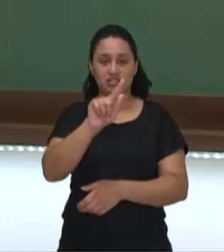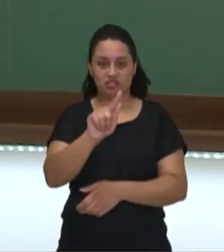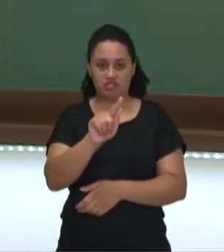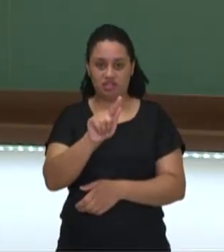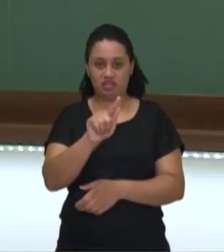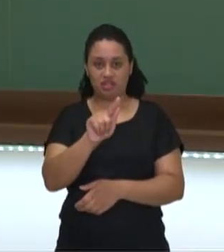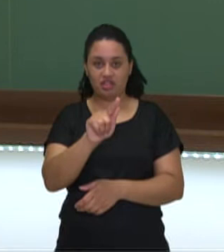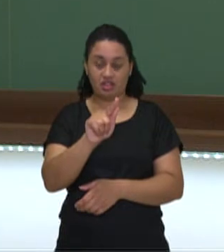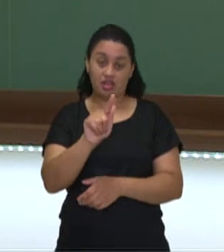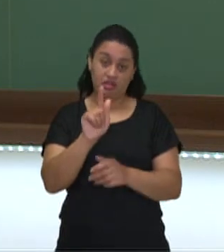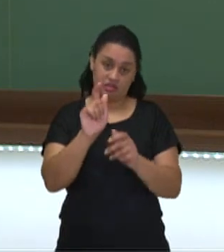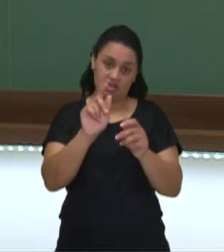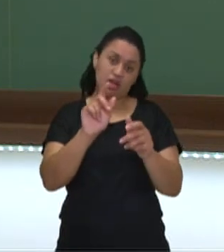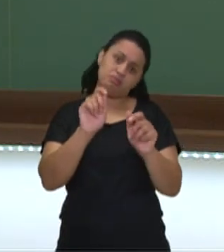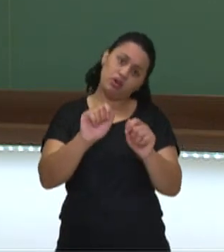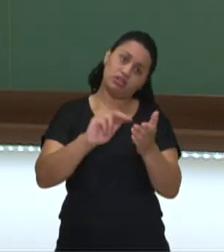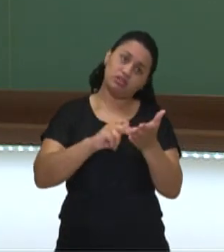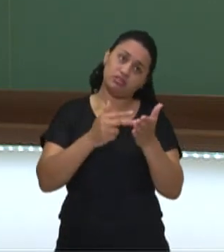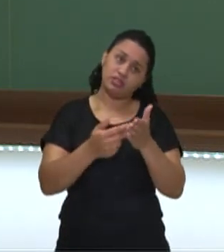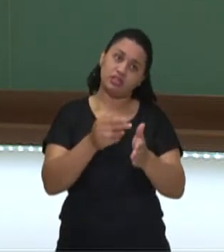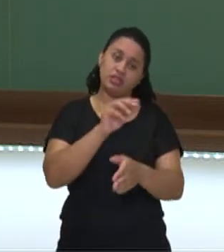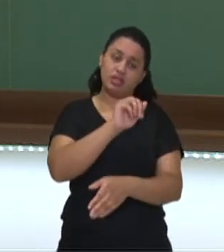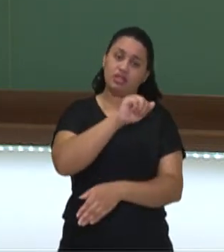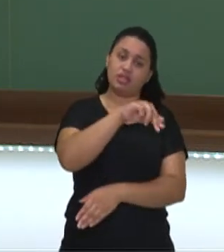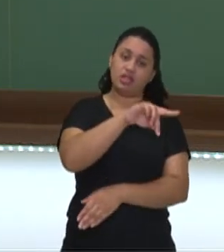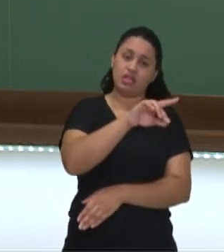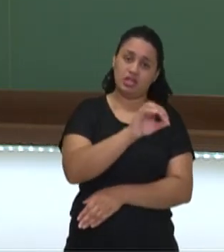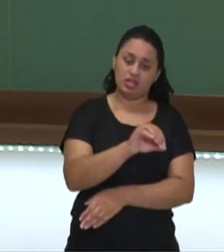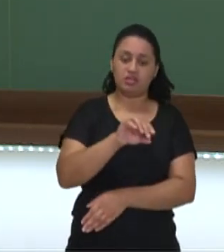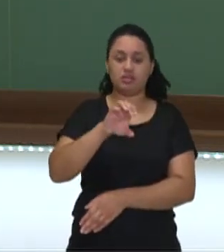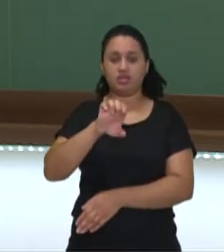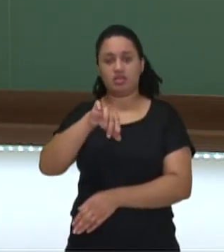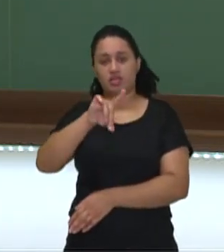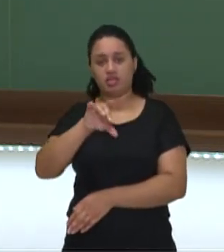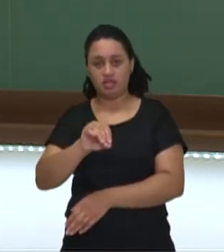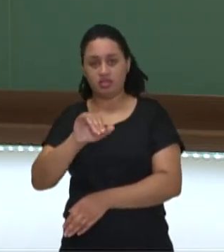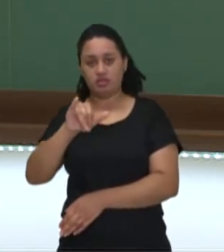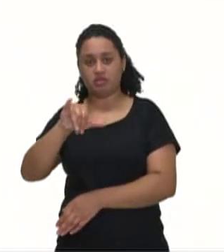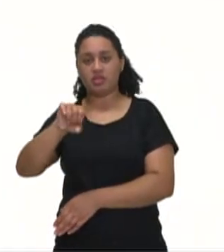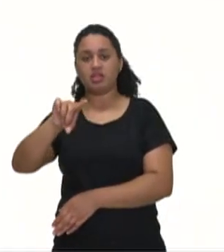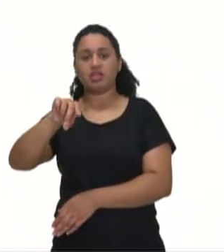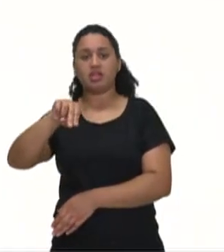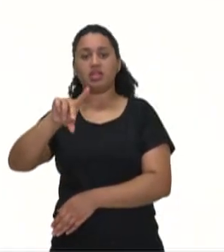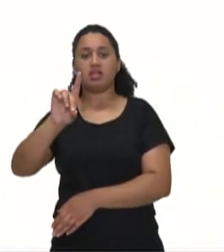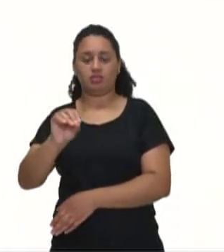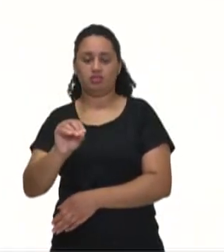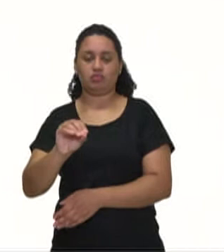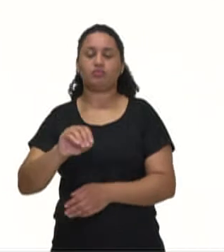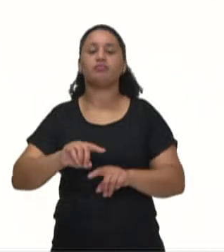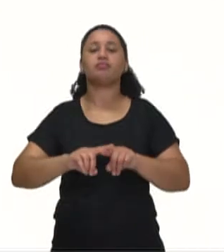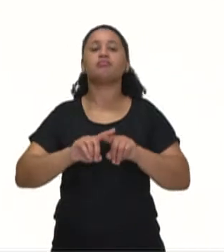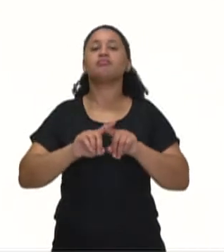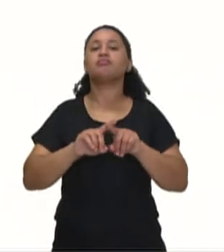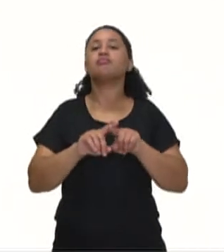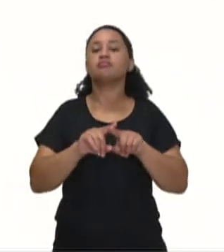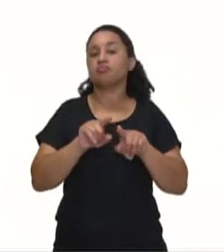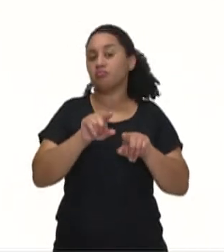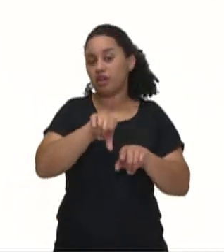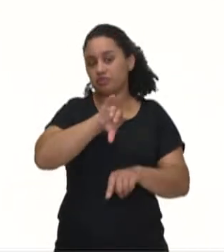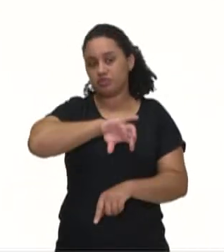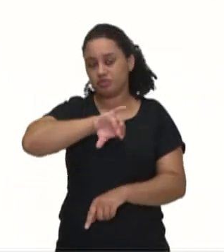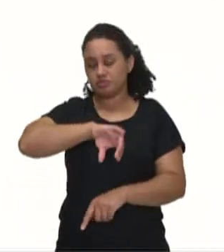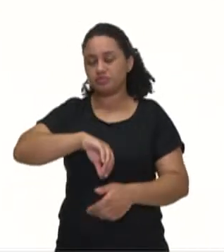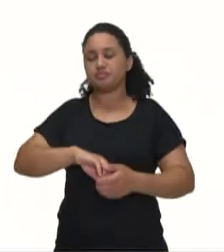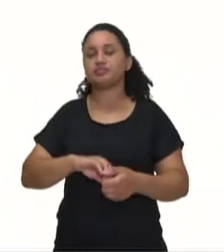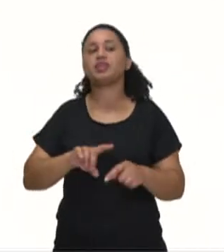como uma possível tradução, ando, endo e indo, tá bom? Como que seria justamente a estrutura,